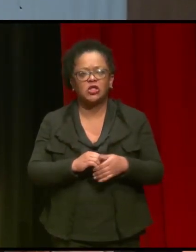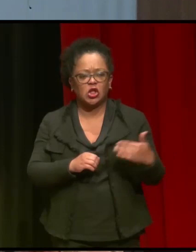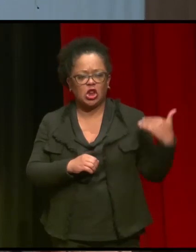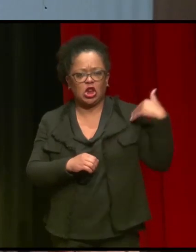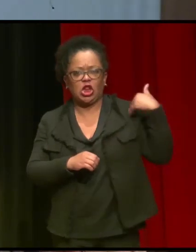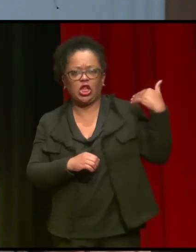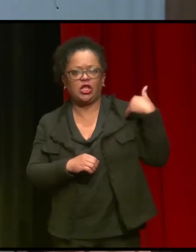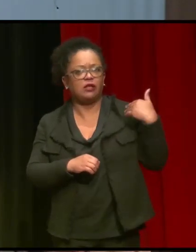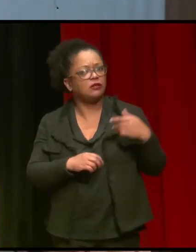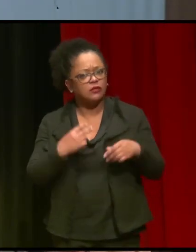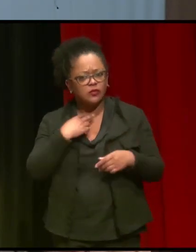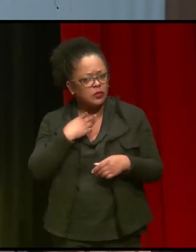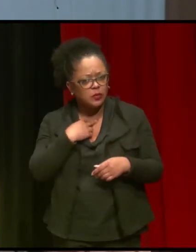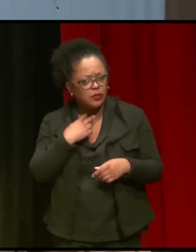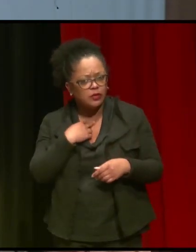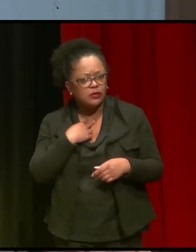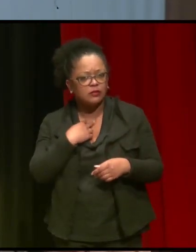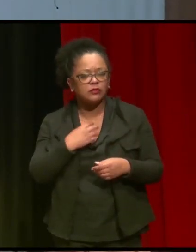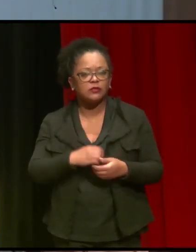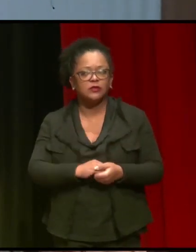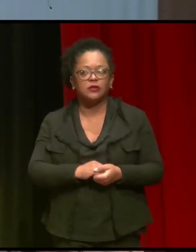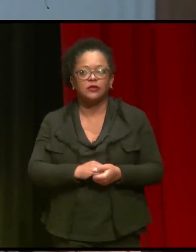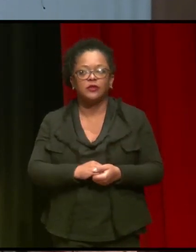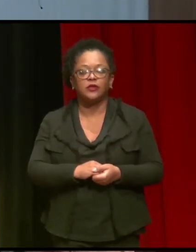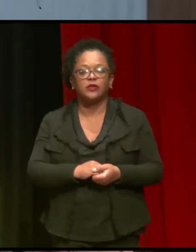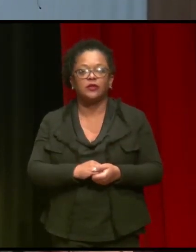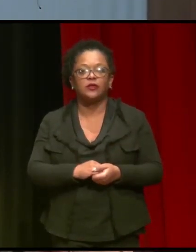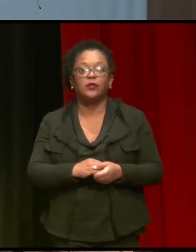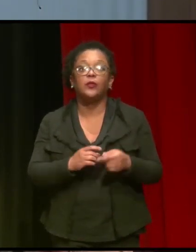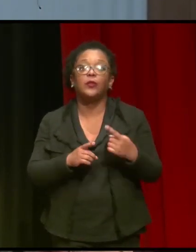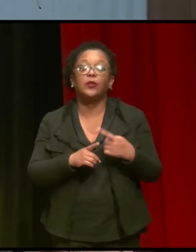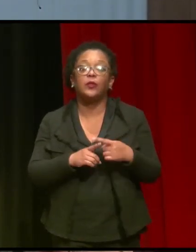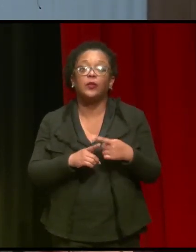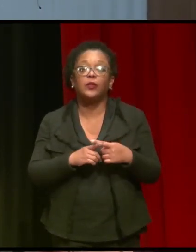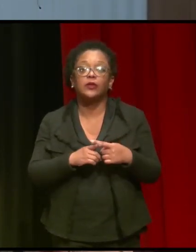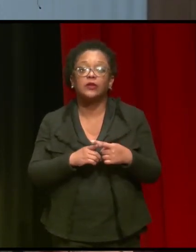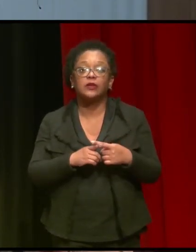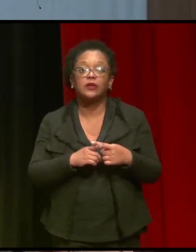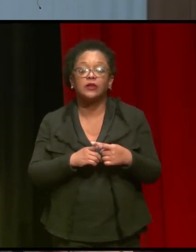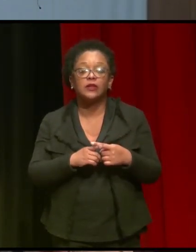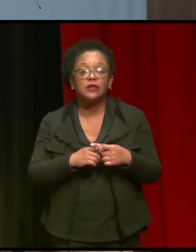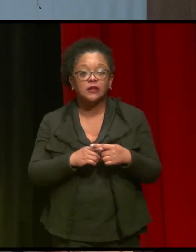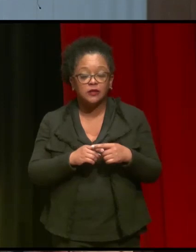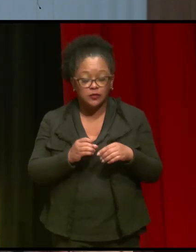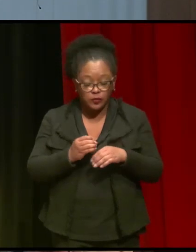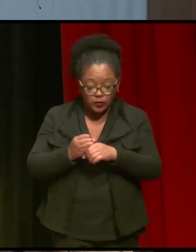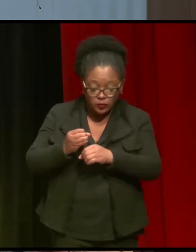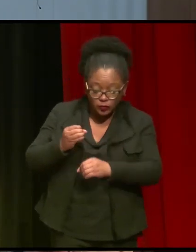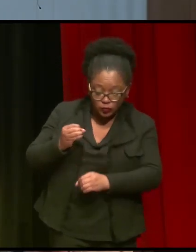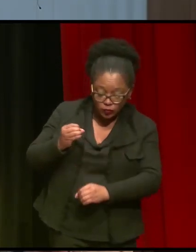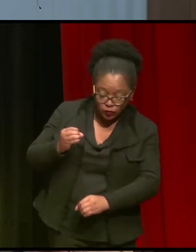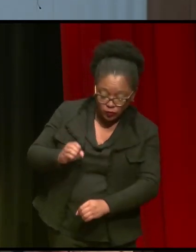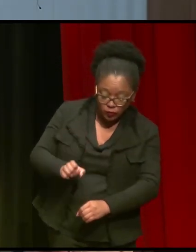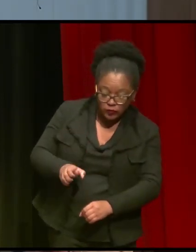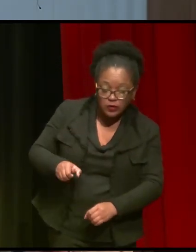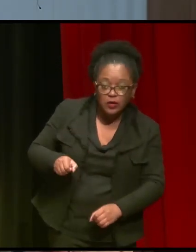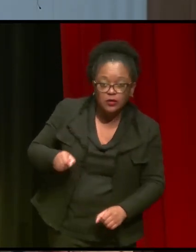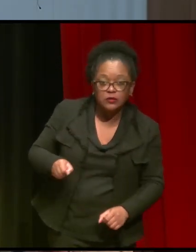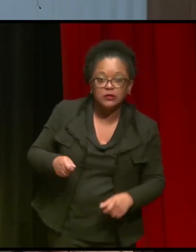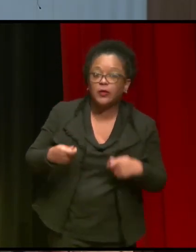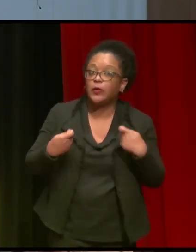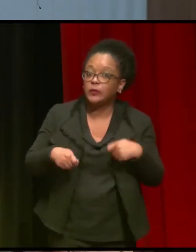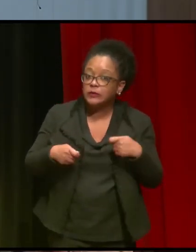testa. Por quê? Porque a bengala, gente, é os olhos do homem, rapaz, da mulher. Ele precisa da